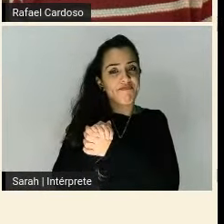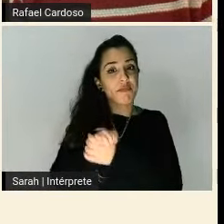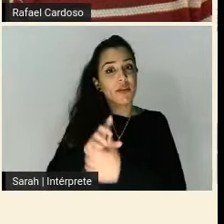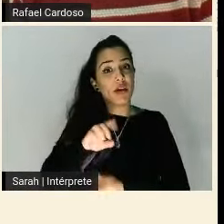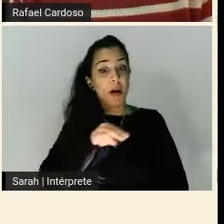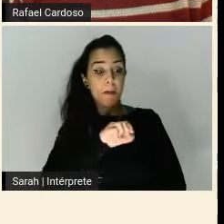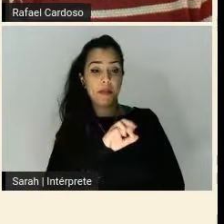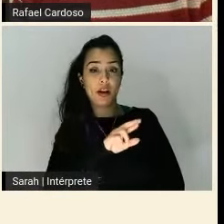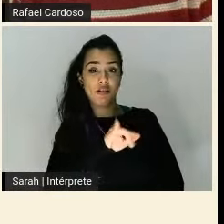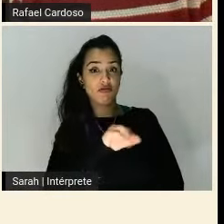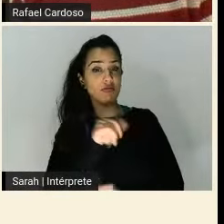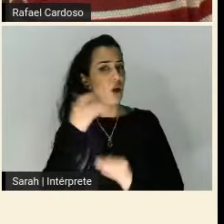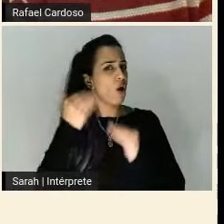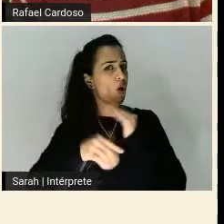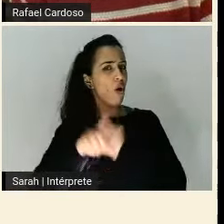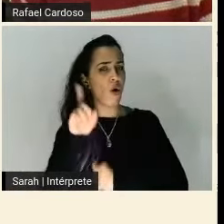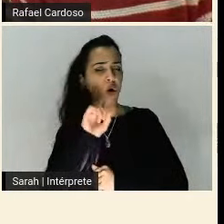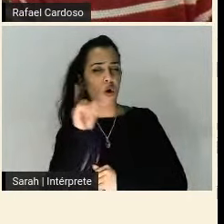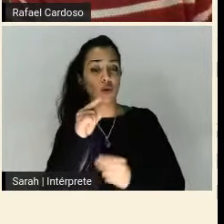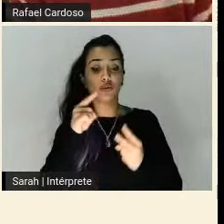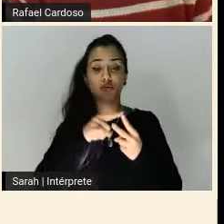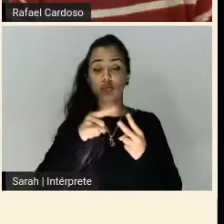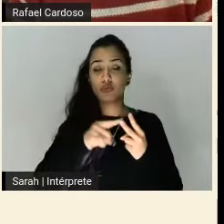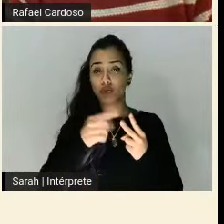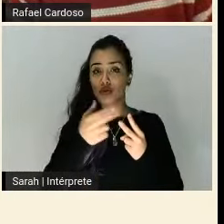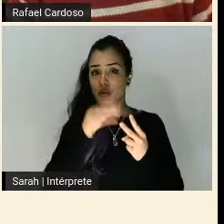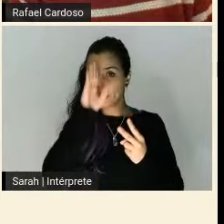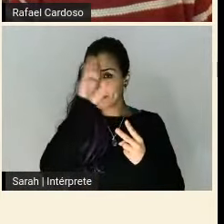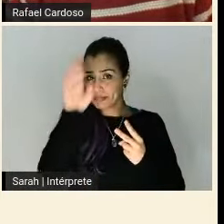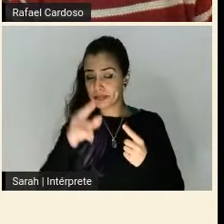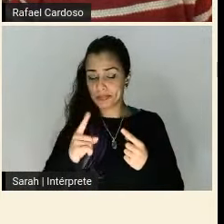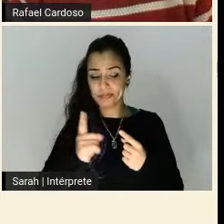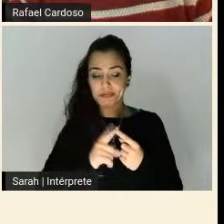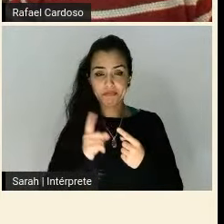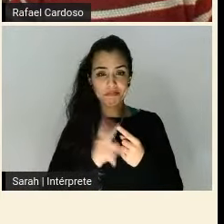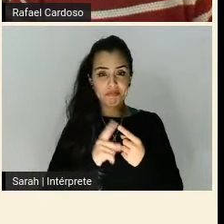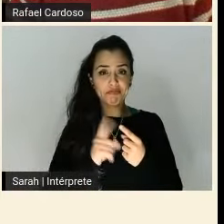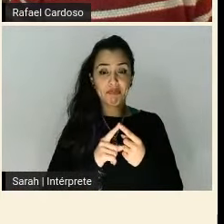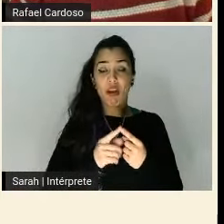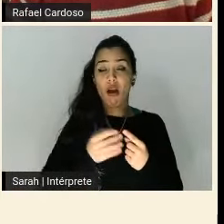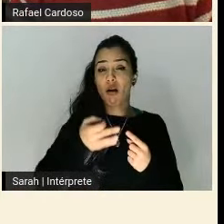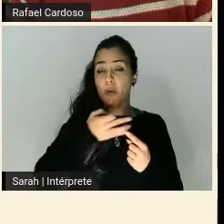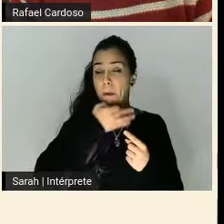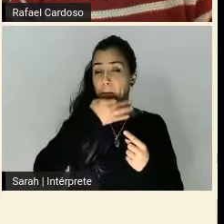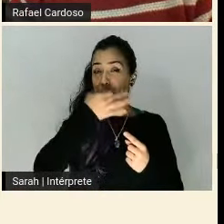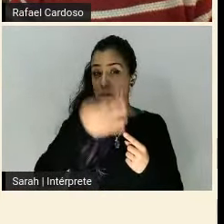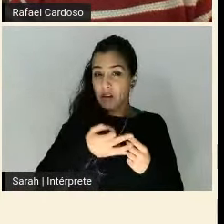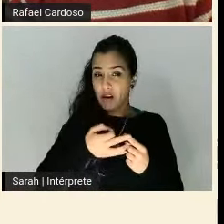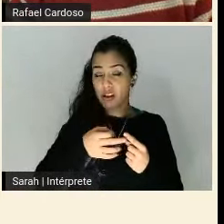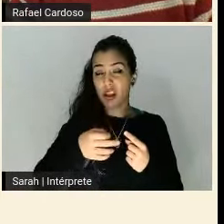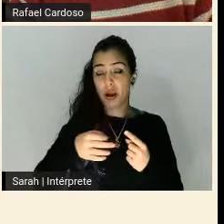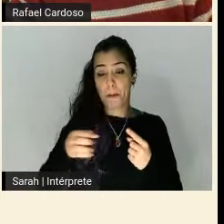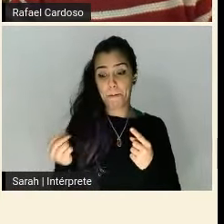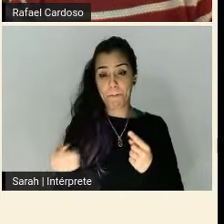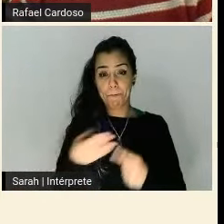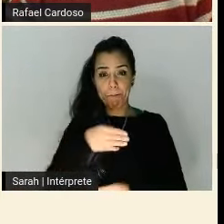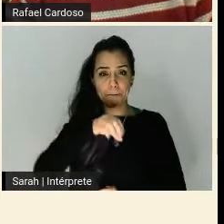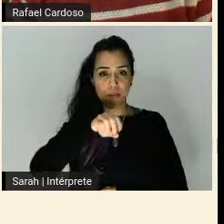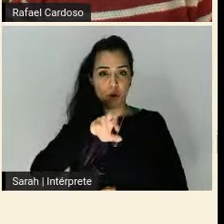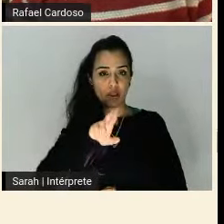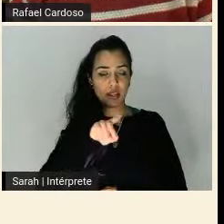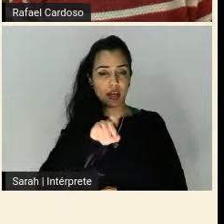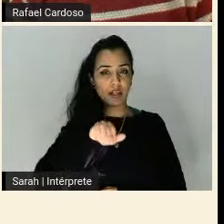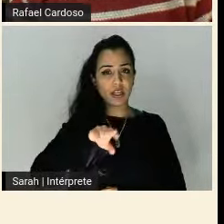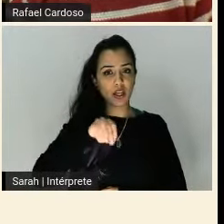de Lorival em dois pontos fundamentais. Primeiro, ele considera que o modernismo no Brasil, definido por ele como,